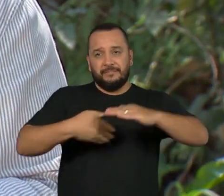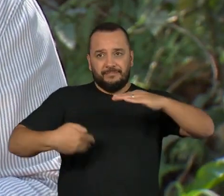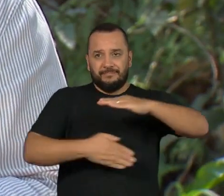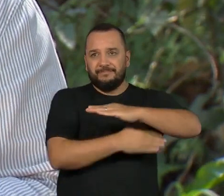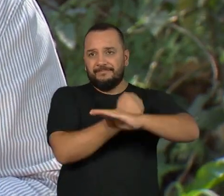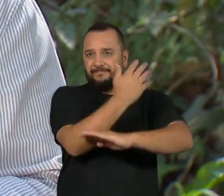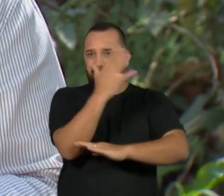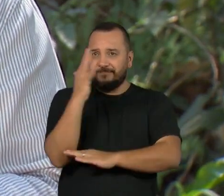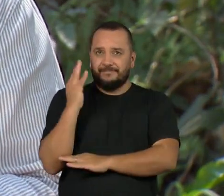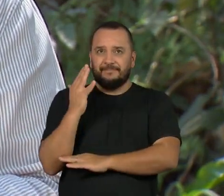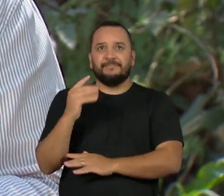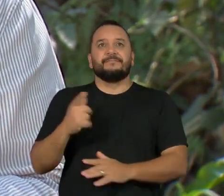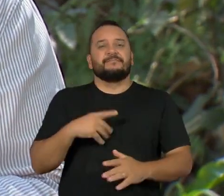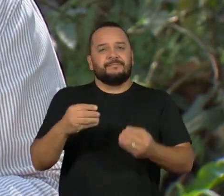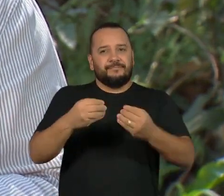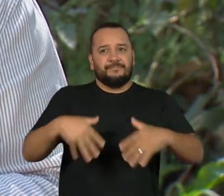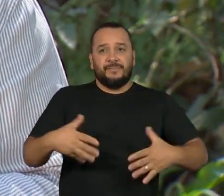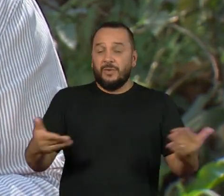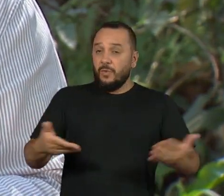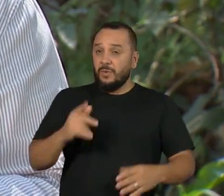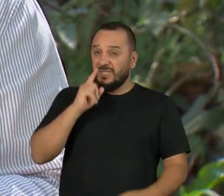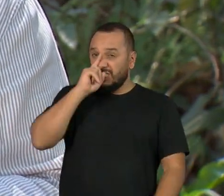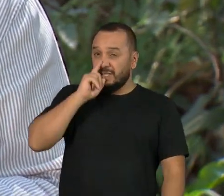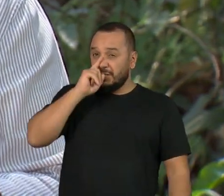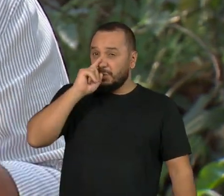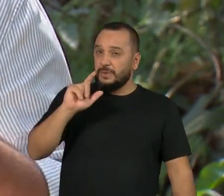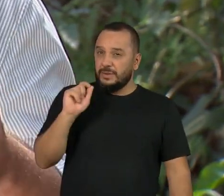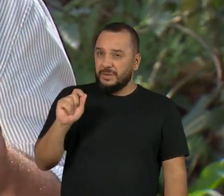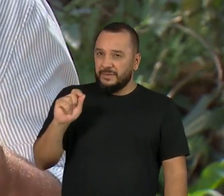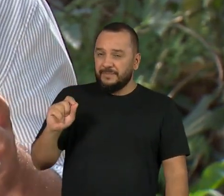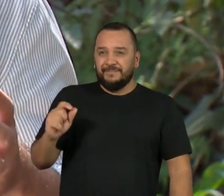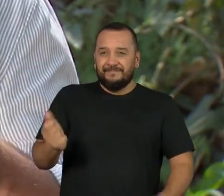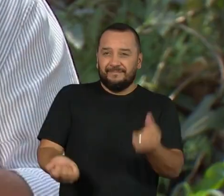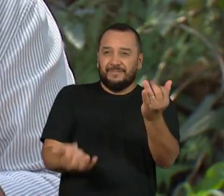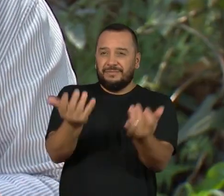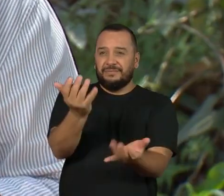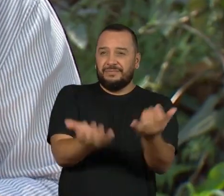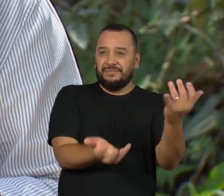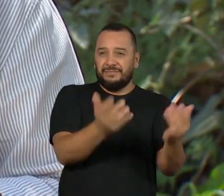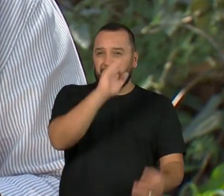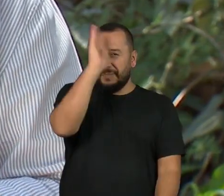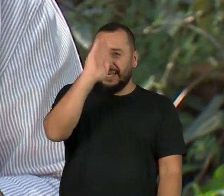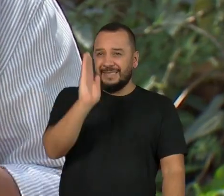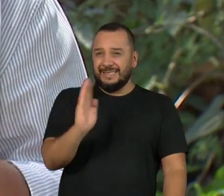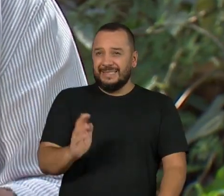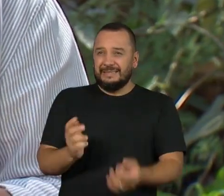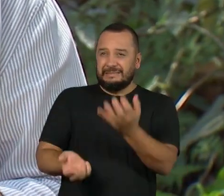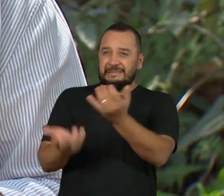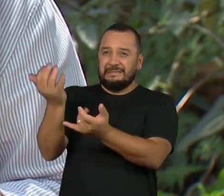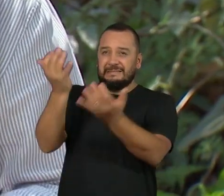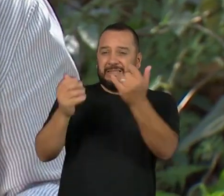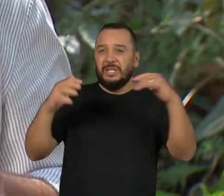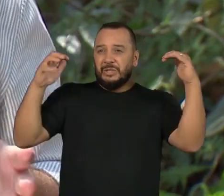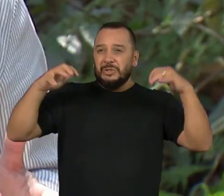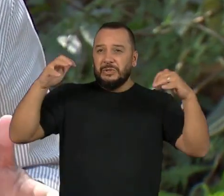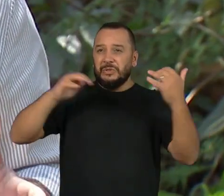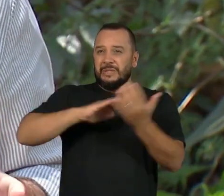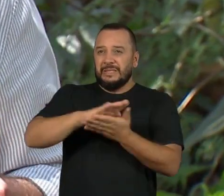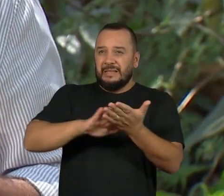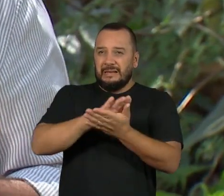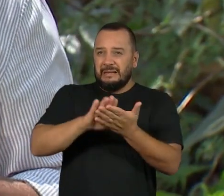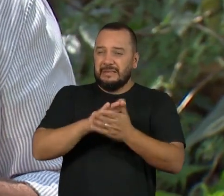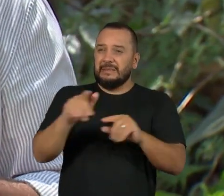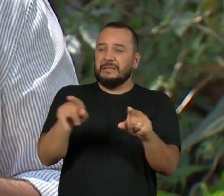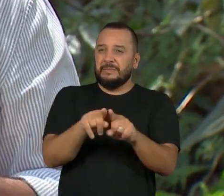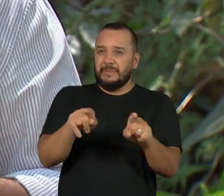Atualmente, um dos maiores riscos que nós temos são esses incêndios, né? O Brasil em chamas, estiagens severas, excessos